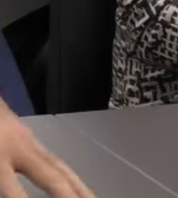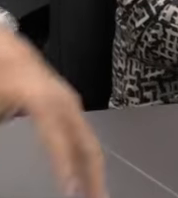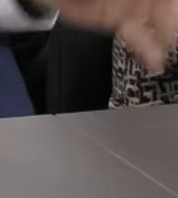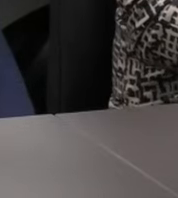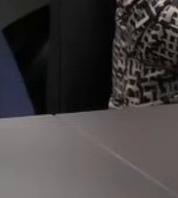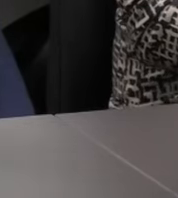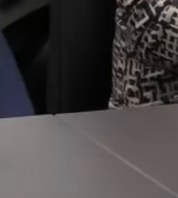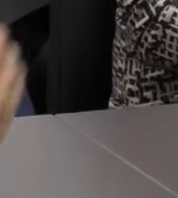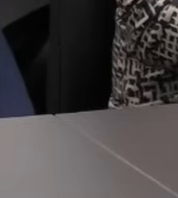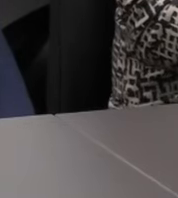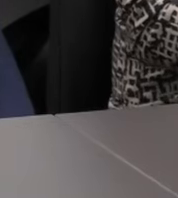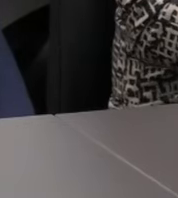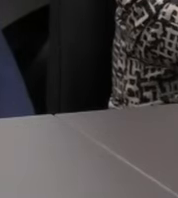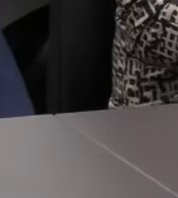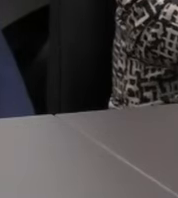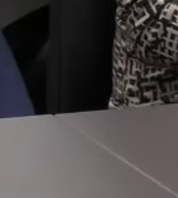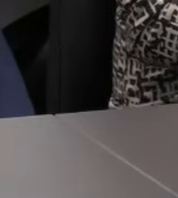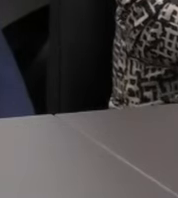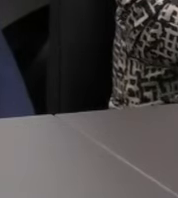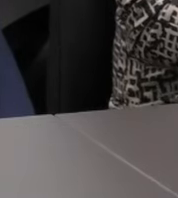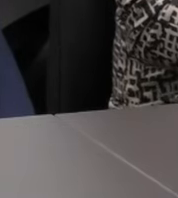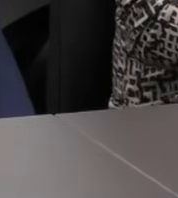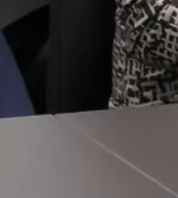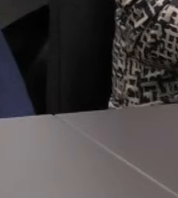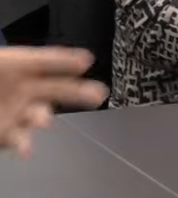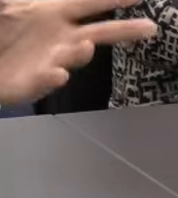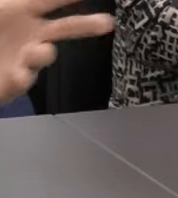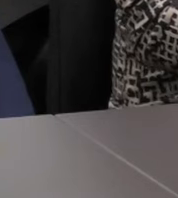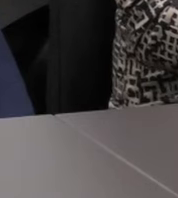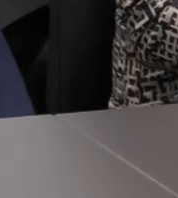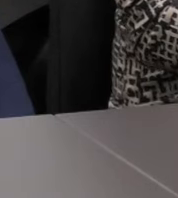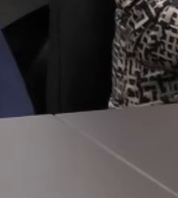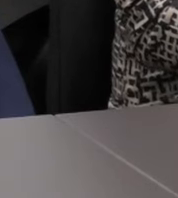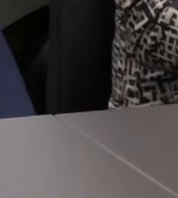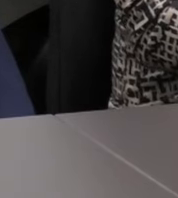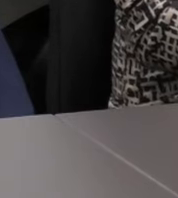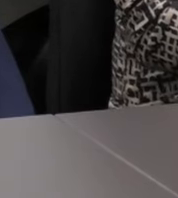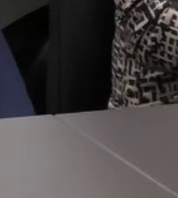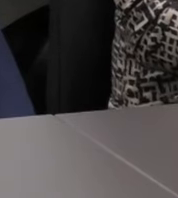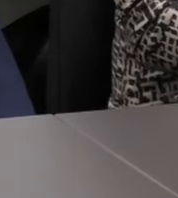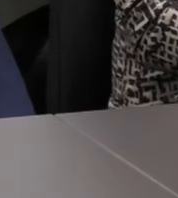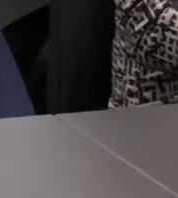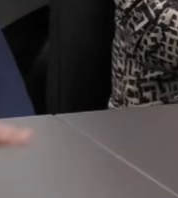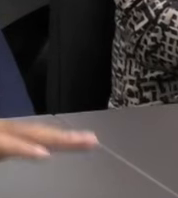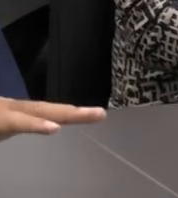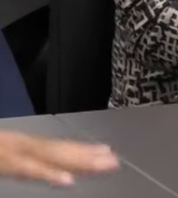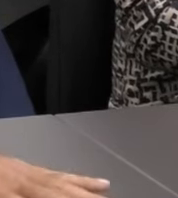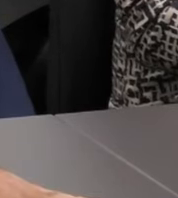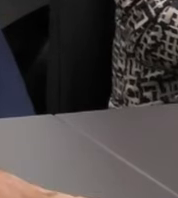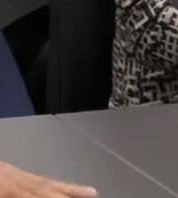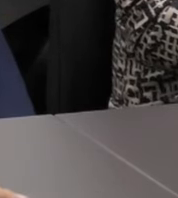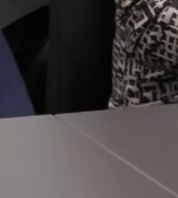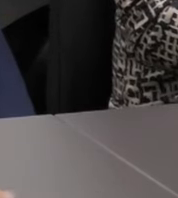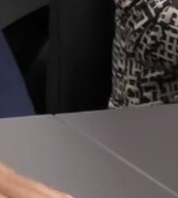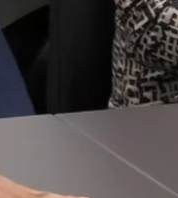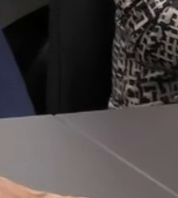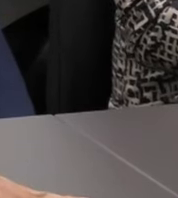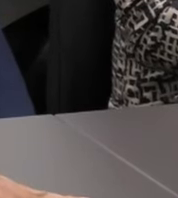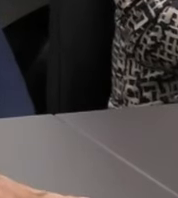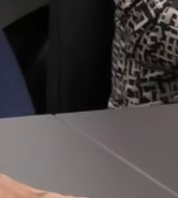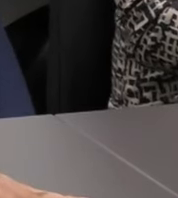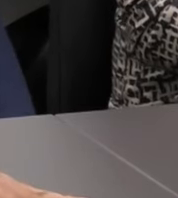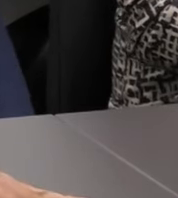observando o mosaico de fotografias vossa excelência teve oportunidade de observar essa é uma hipótese essa é uma